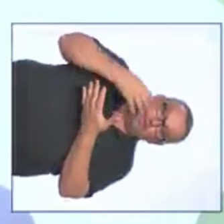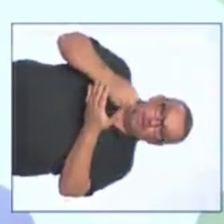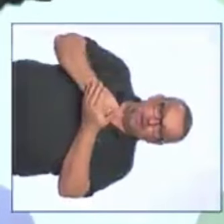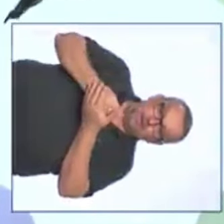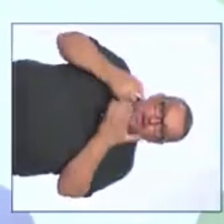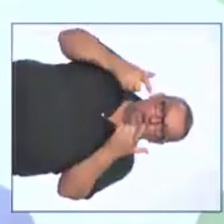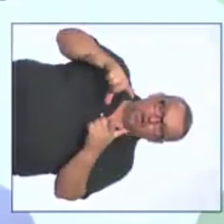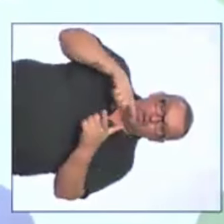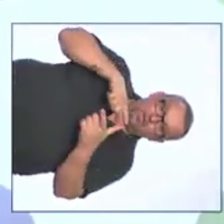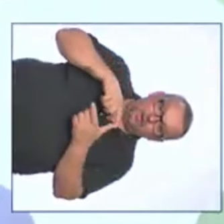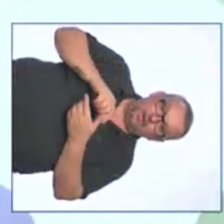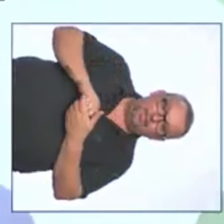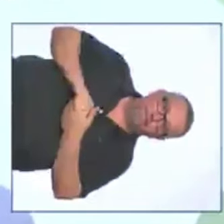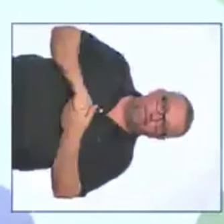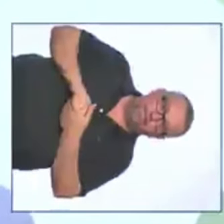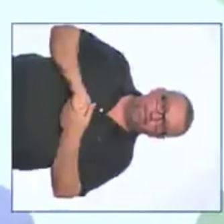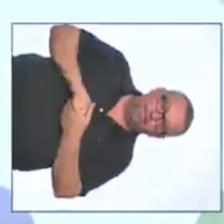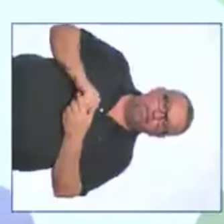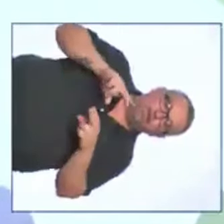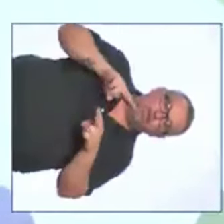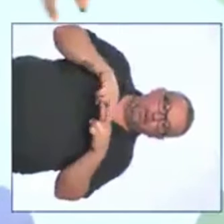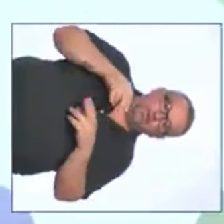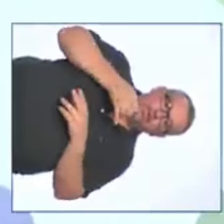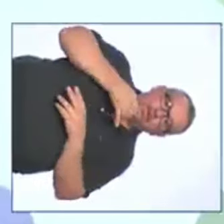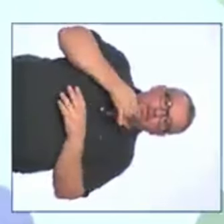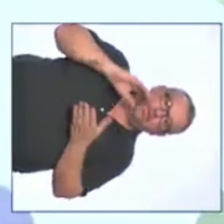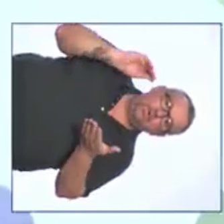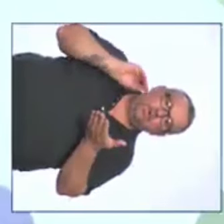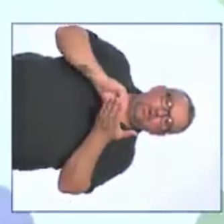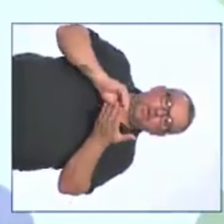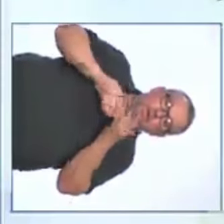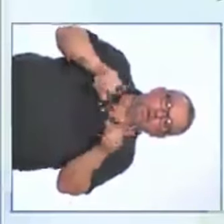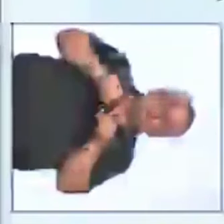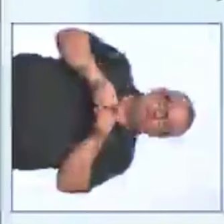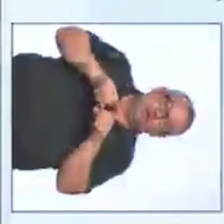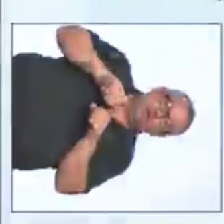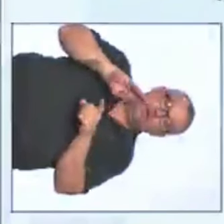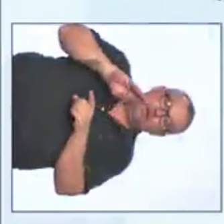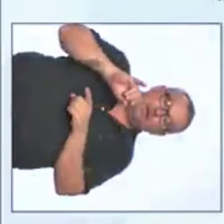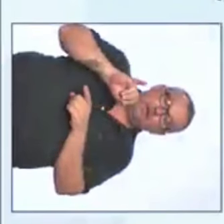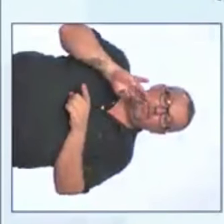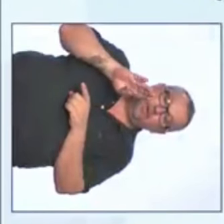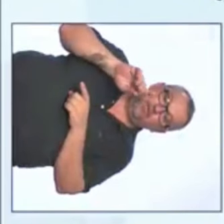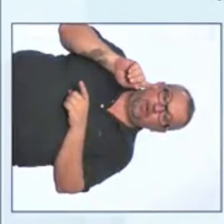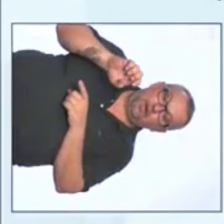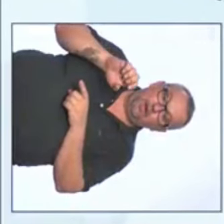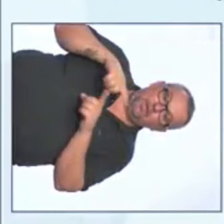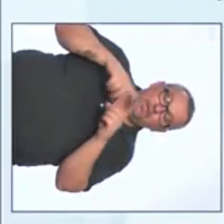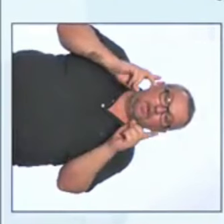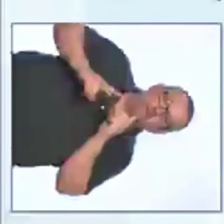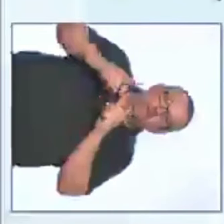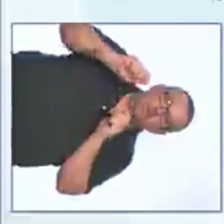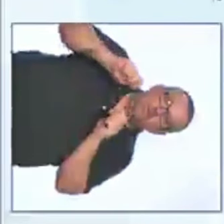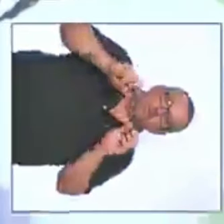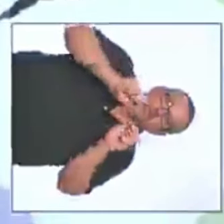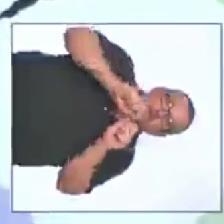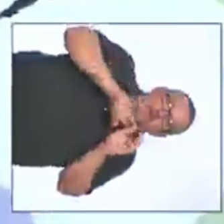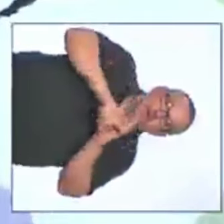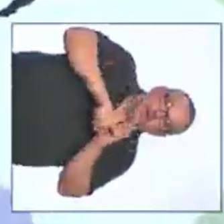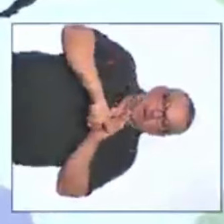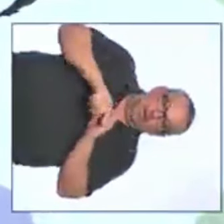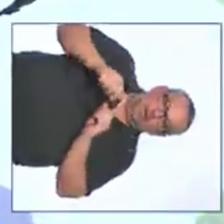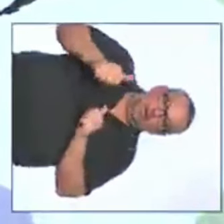onde isso saiu e por isso que por exemplo eu coloquei aí nos slides a fonte é IBGE porque vocês sempre podem pesquisar